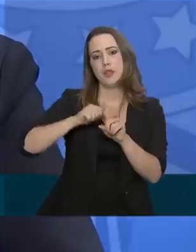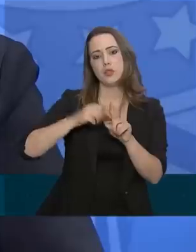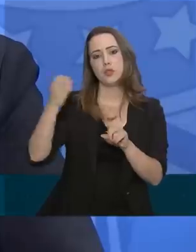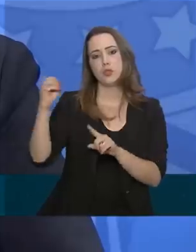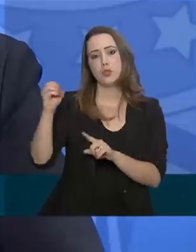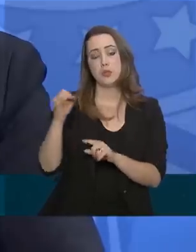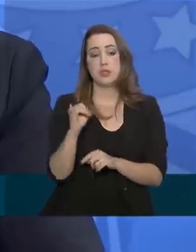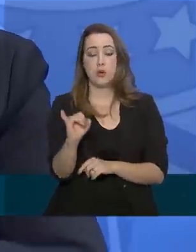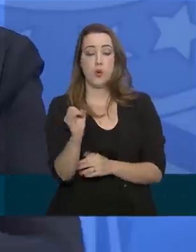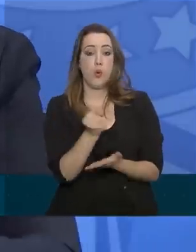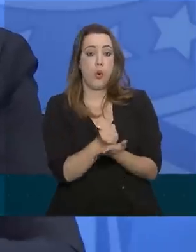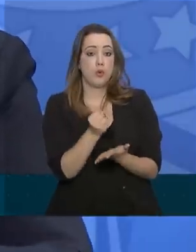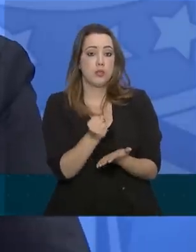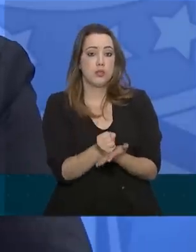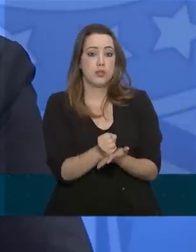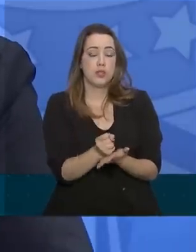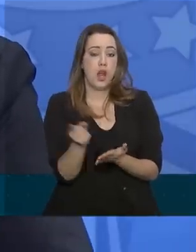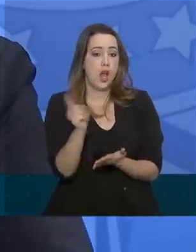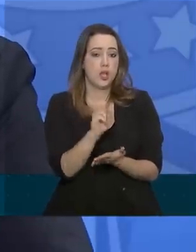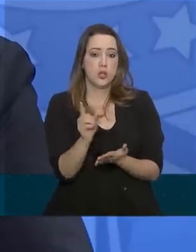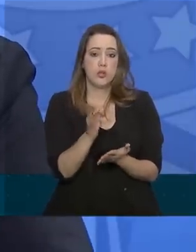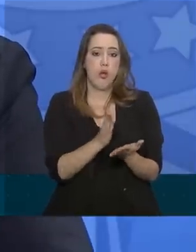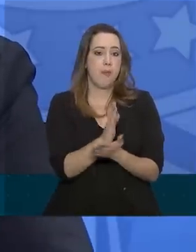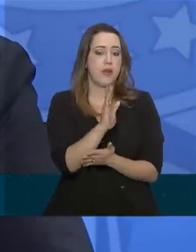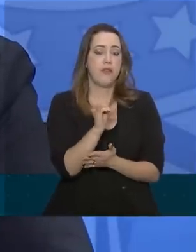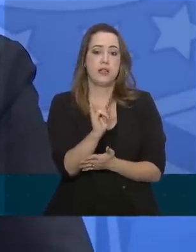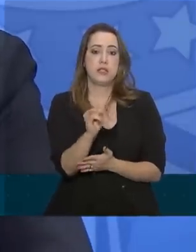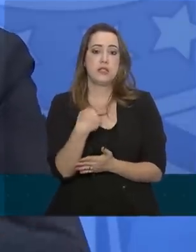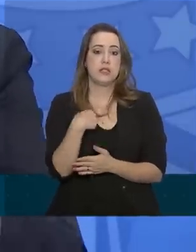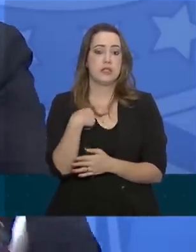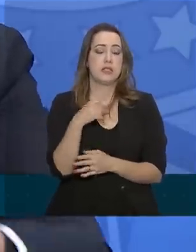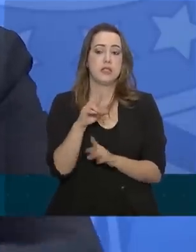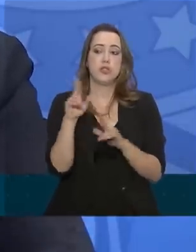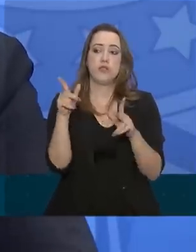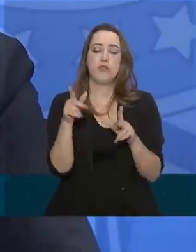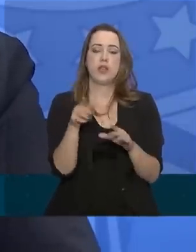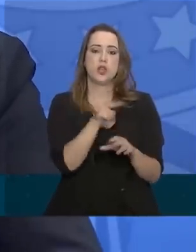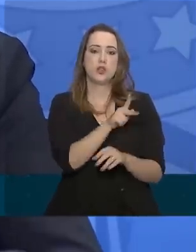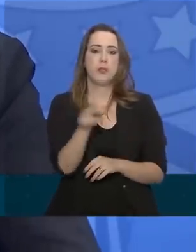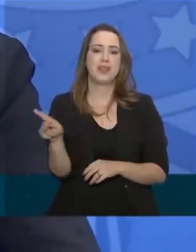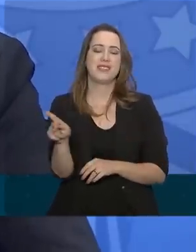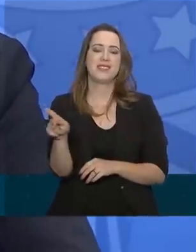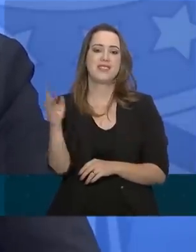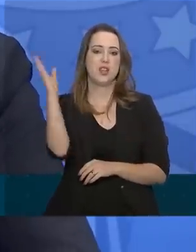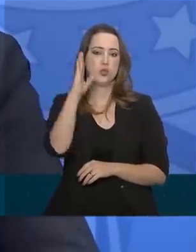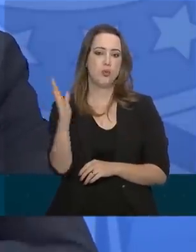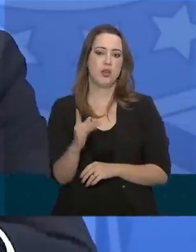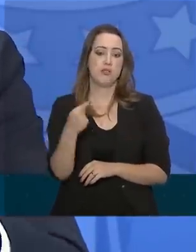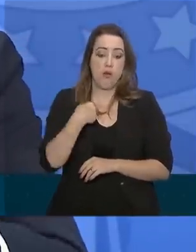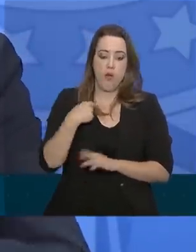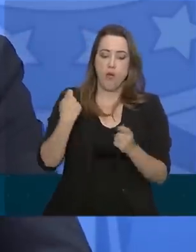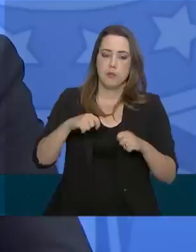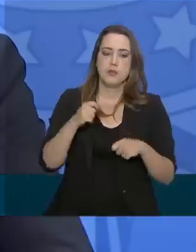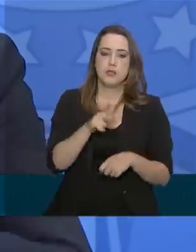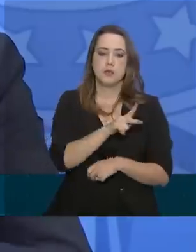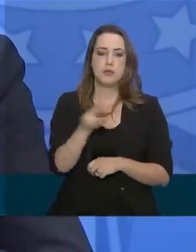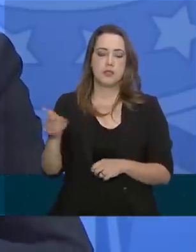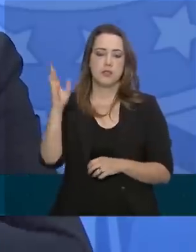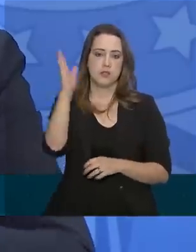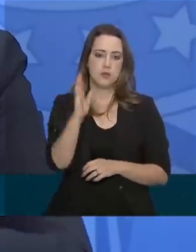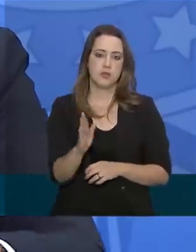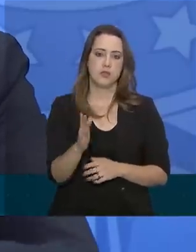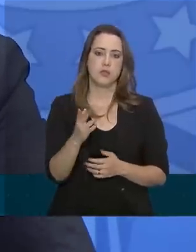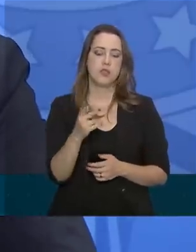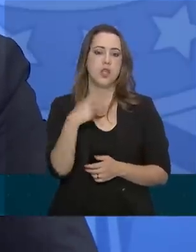valeria se não fosse eu eleito presidente da república tendo em vista o quadro dos candidatos que estavam ali ea política caso não